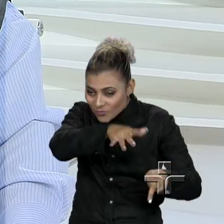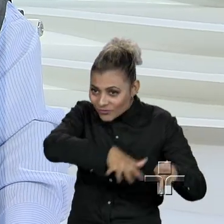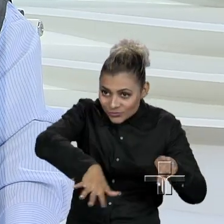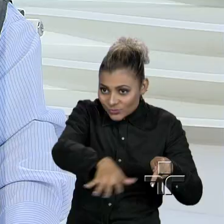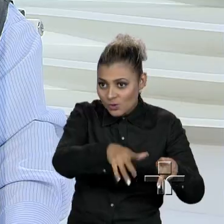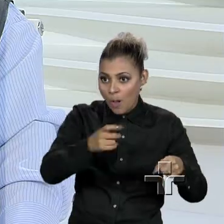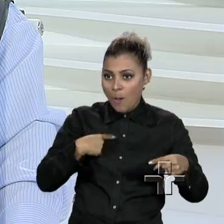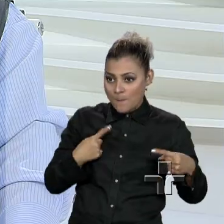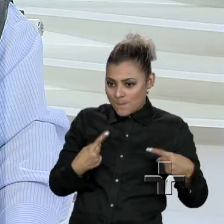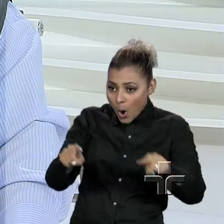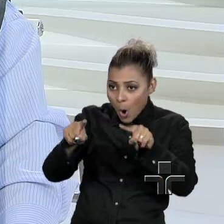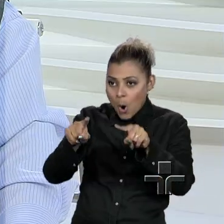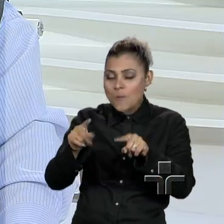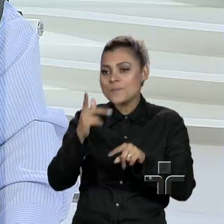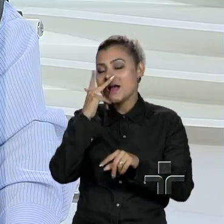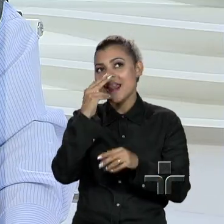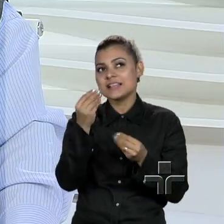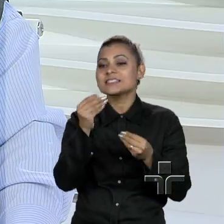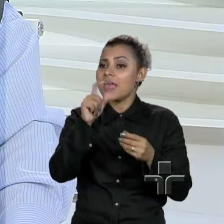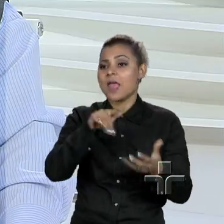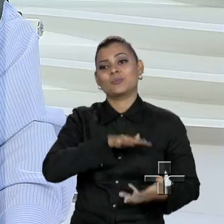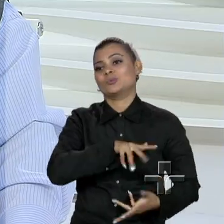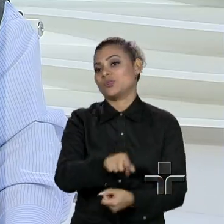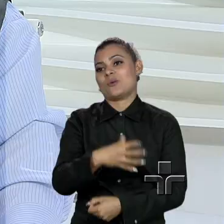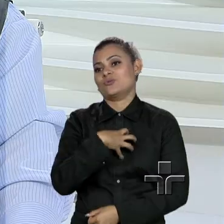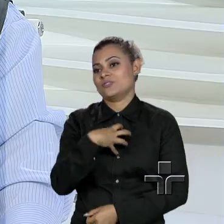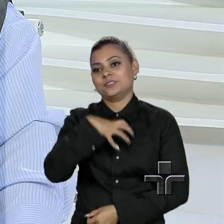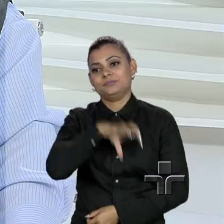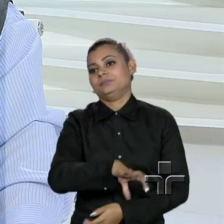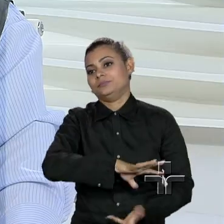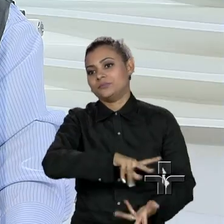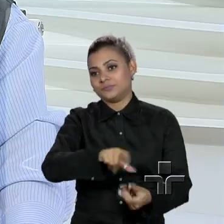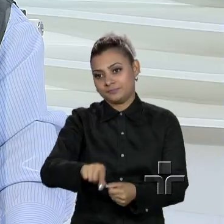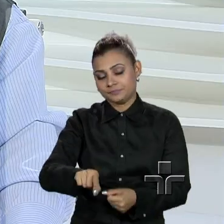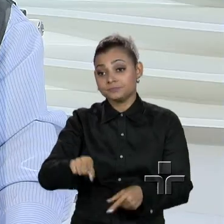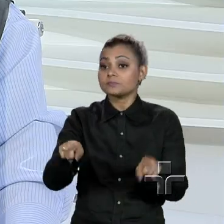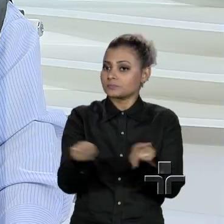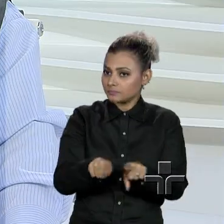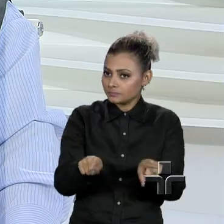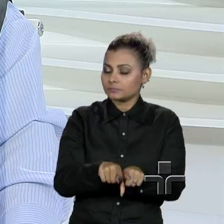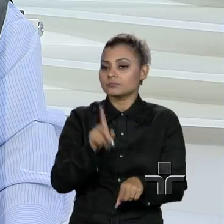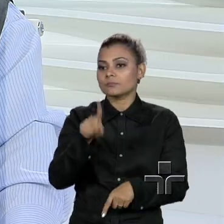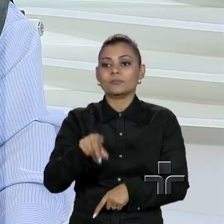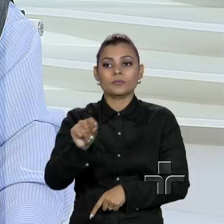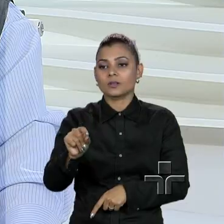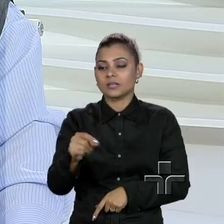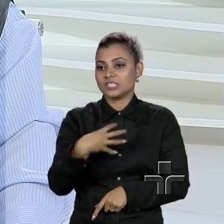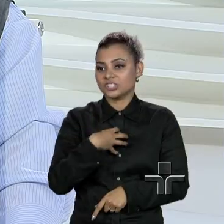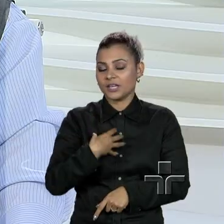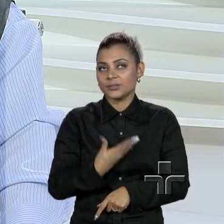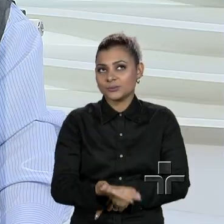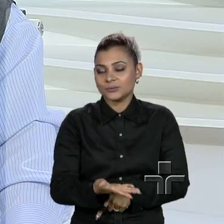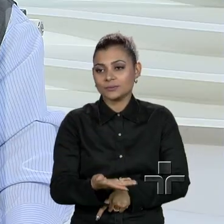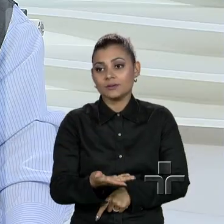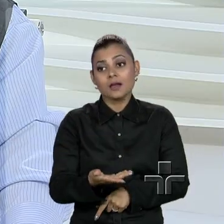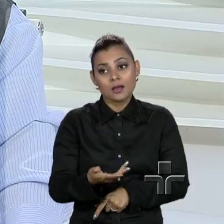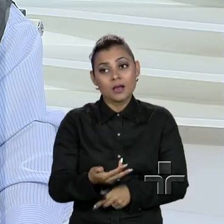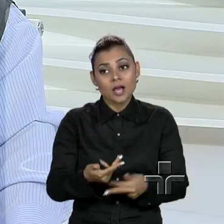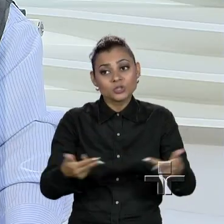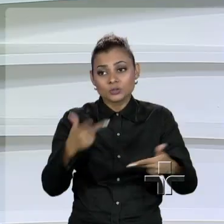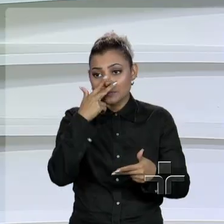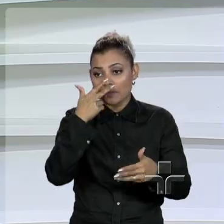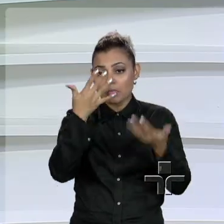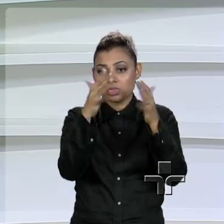é um ataque mundial, quer dizer, mas ele é também produto do fato de que as coisas não funcionaram.